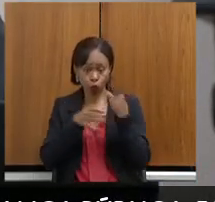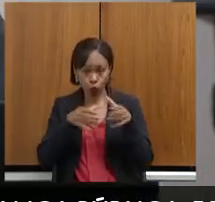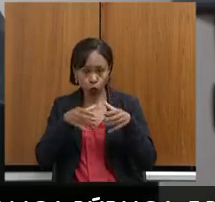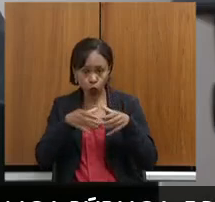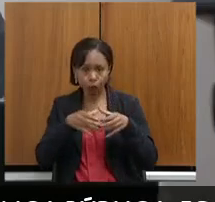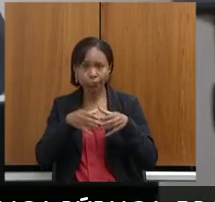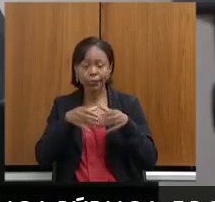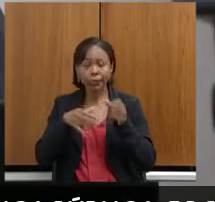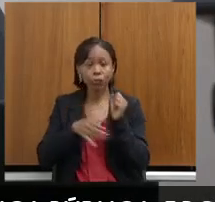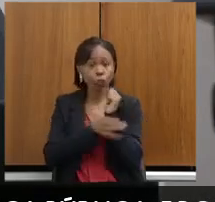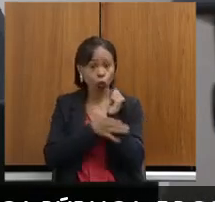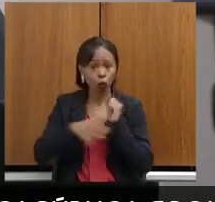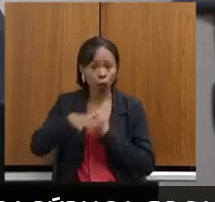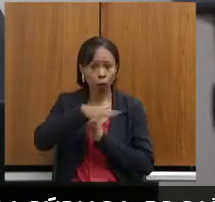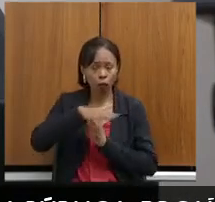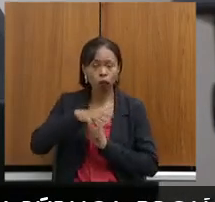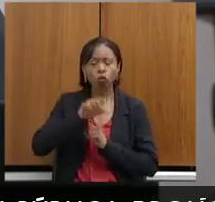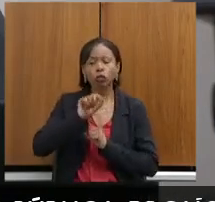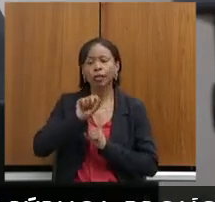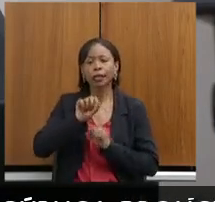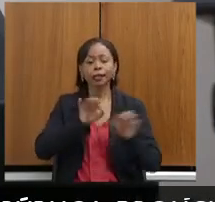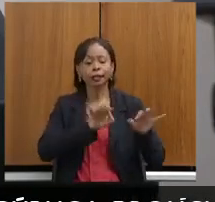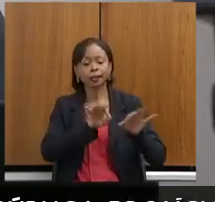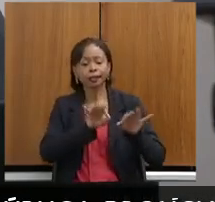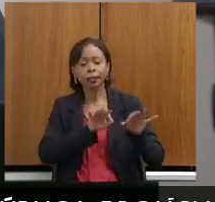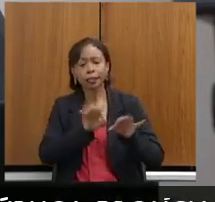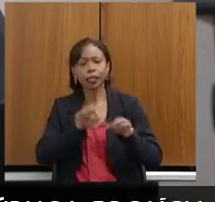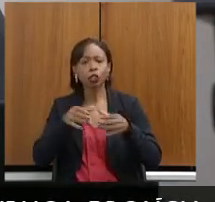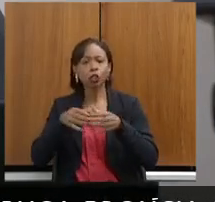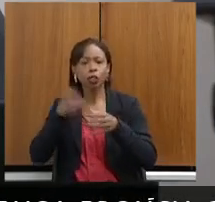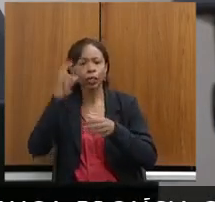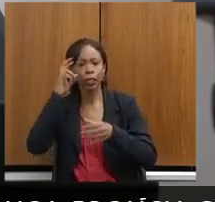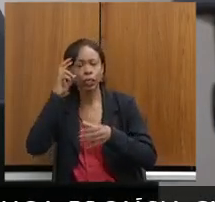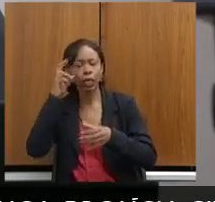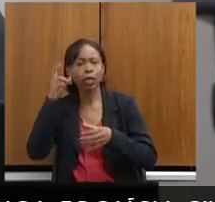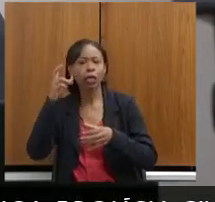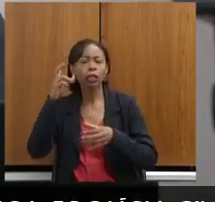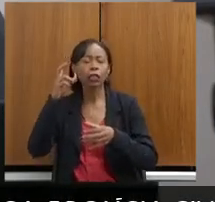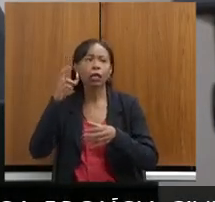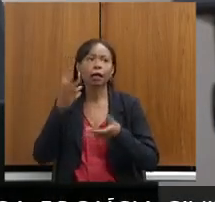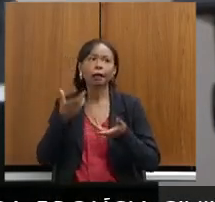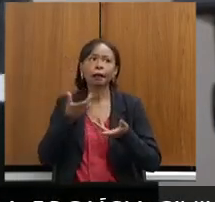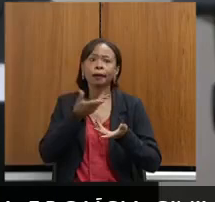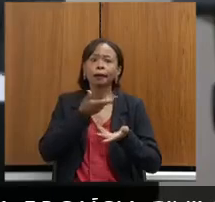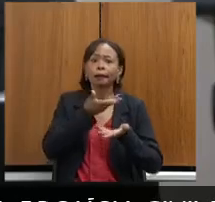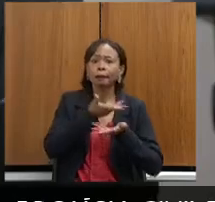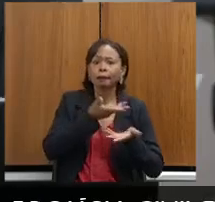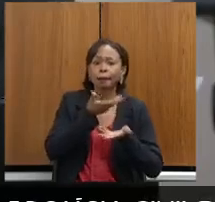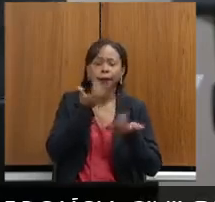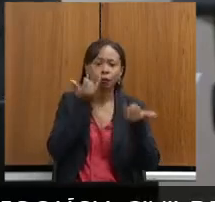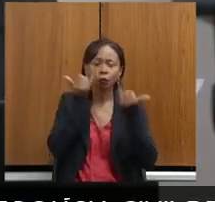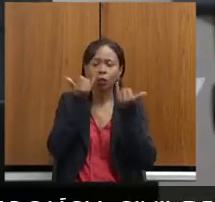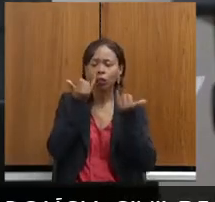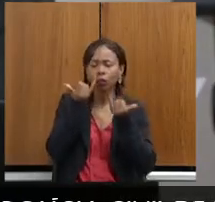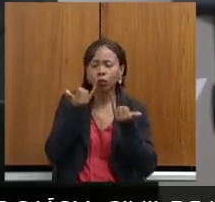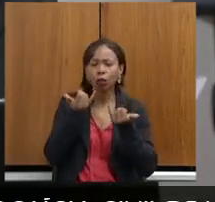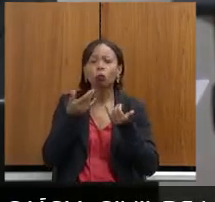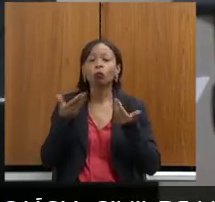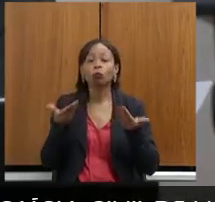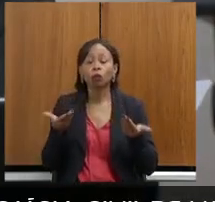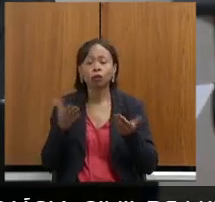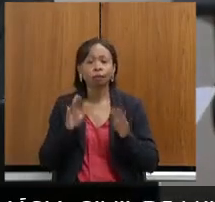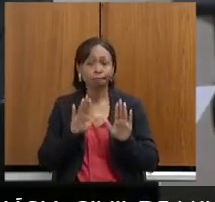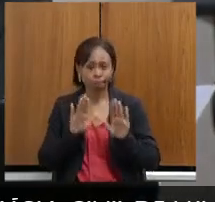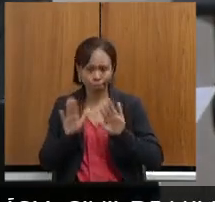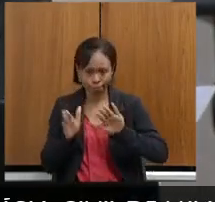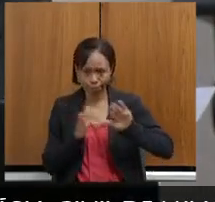do secretário no sentido de planejamento e inteligência troca de informações com vista o aprimoramento da política da Segurança Pública só faço abrir